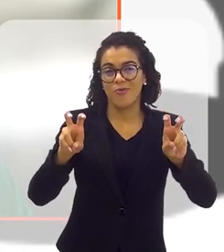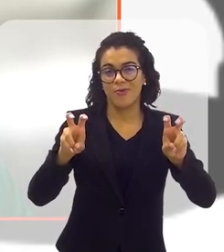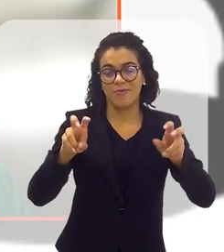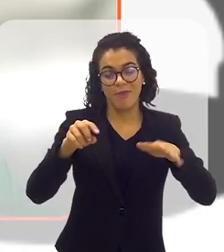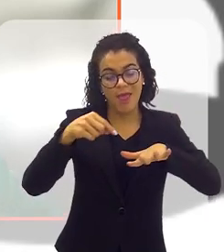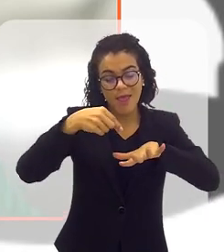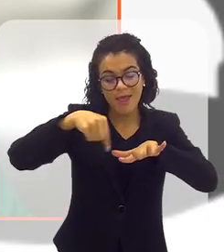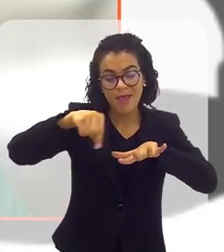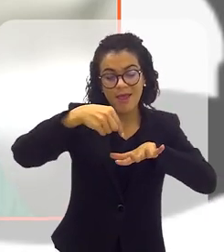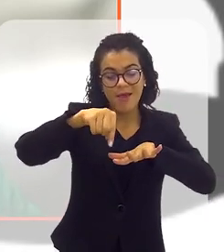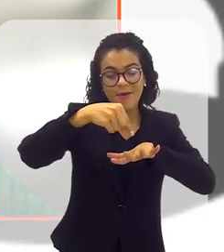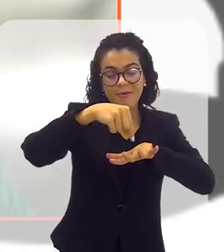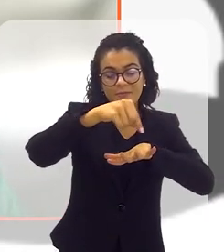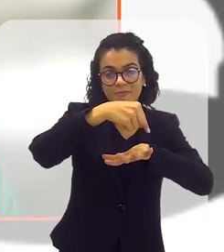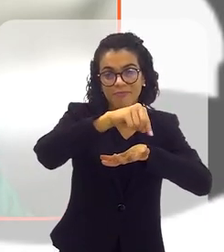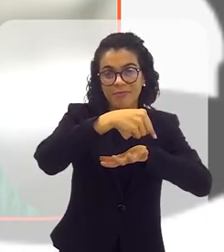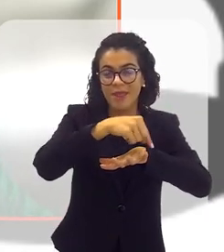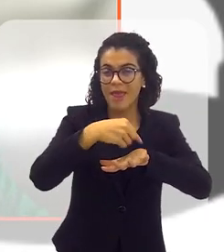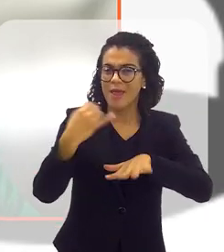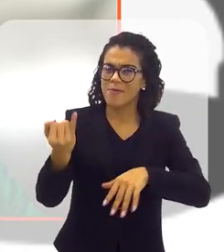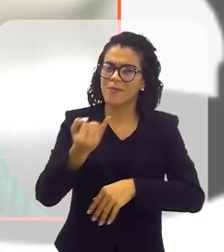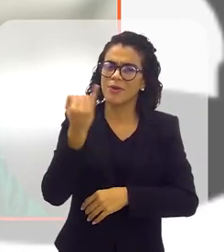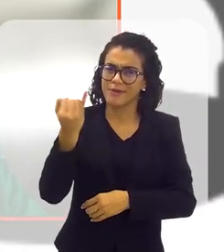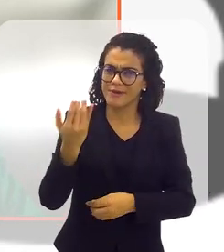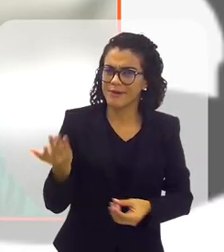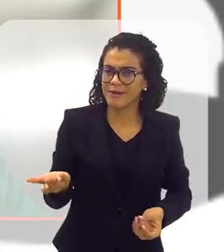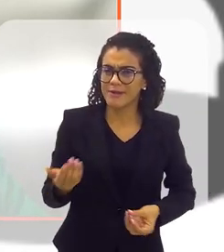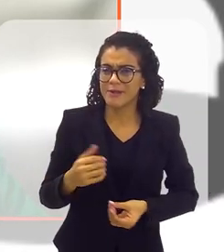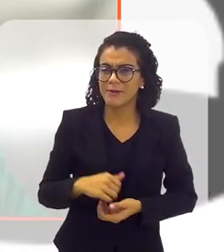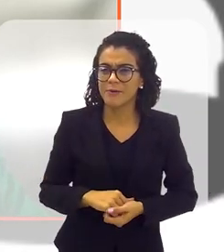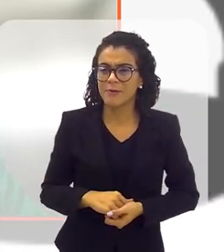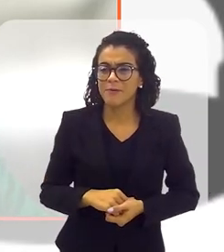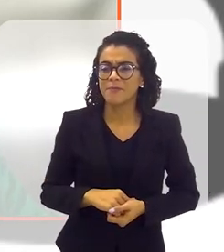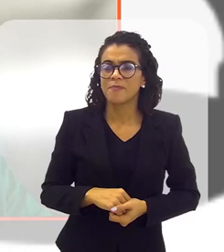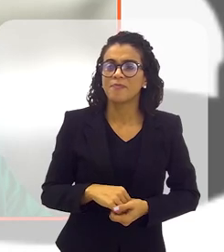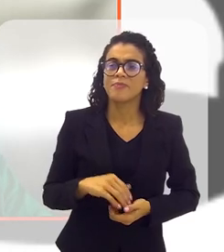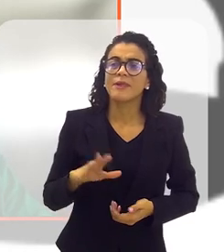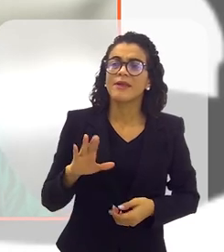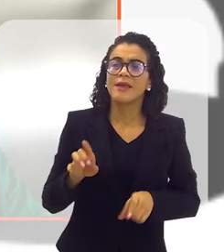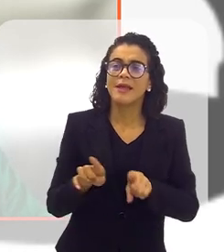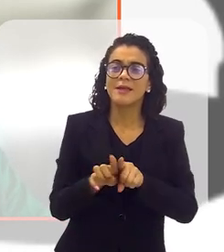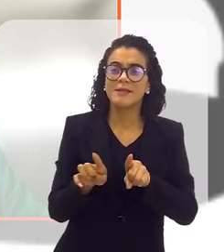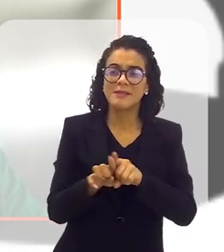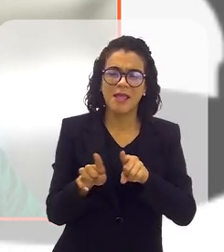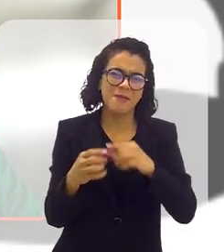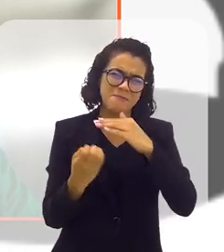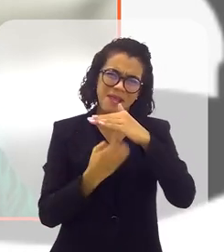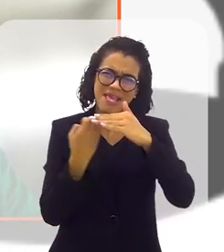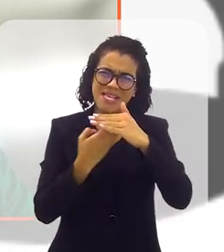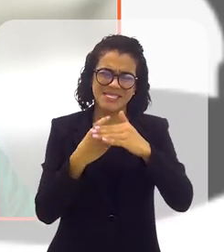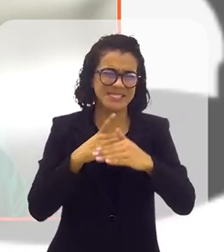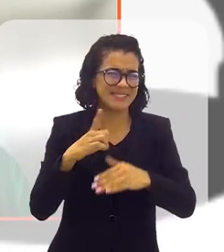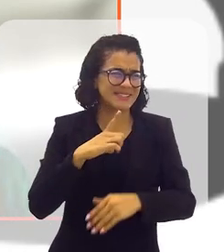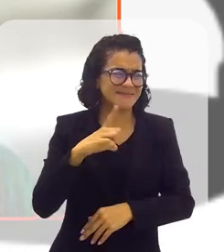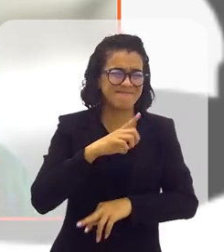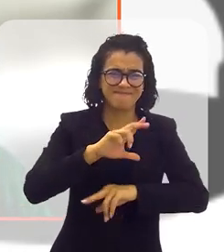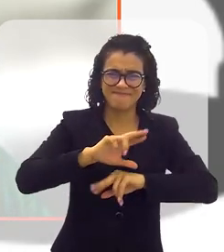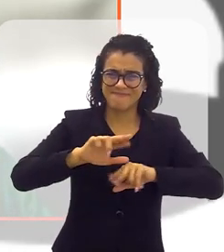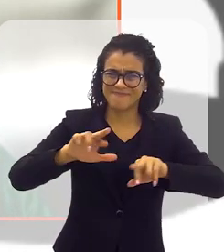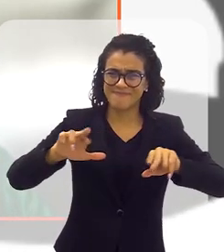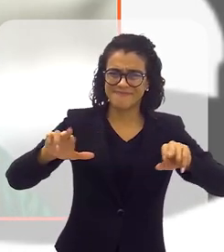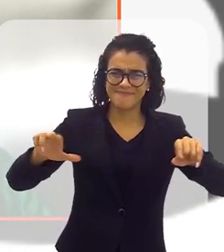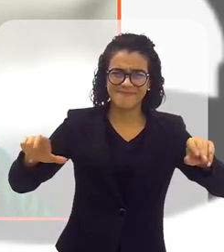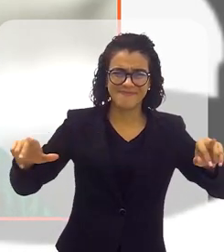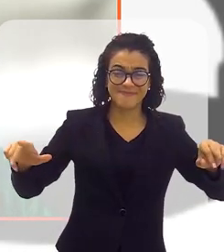a esse nicho, a esse cluster, é extremamente importante. É, a Então, as juventude é empresas, assim, linda, são mas. várias, né?